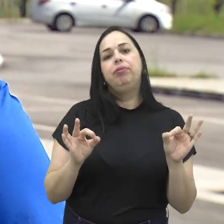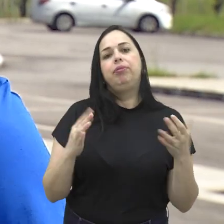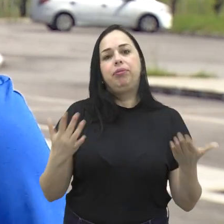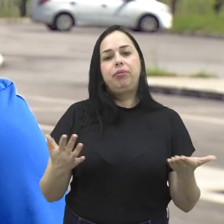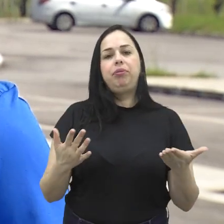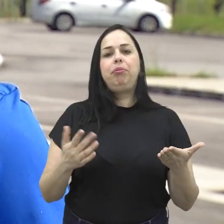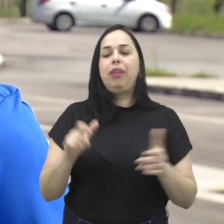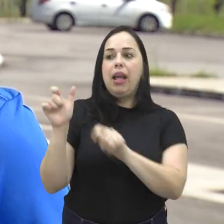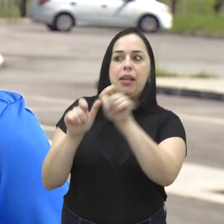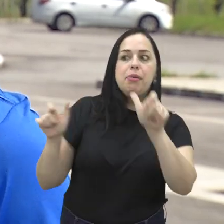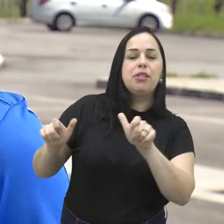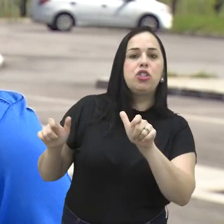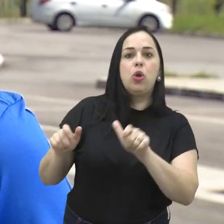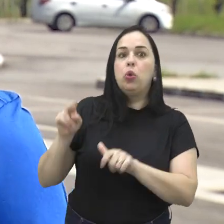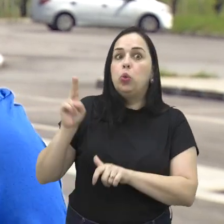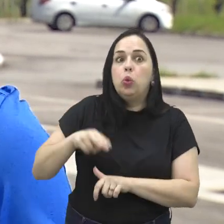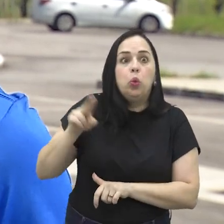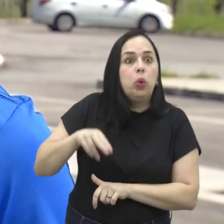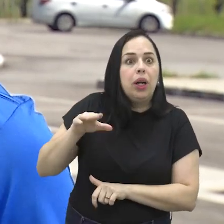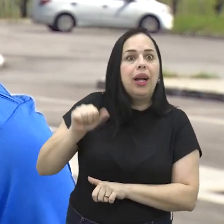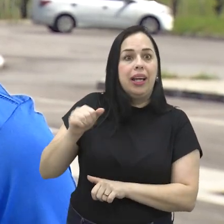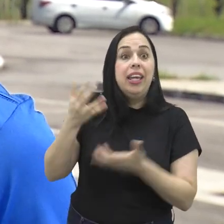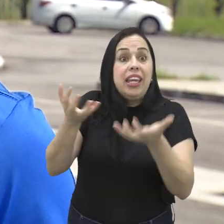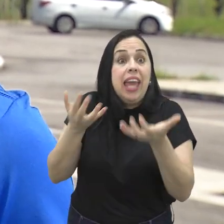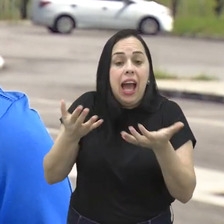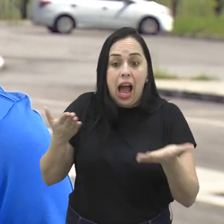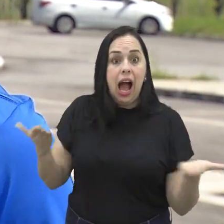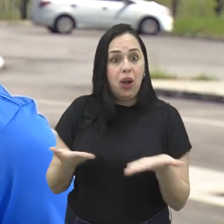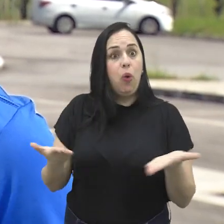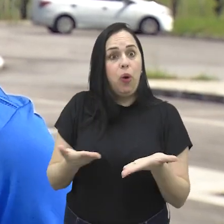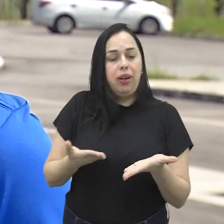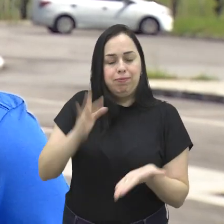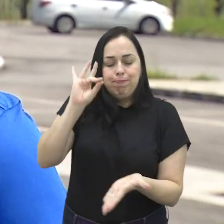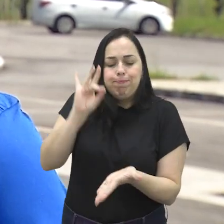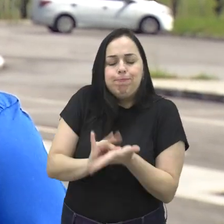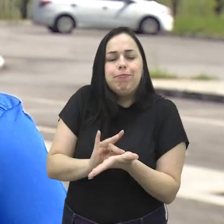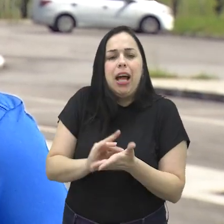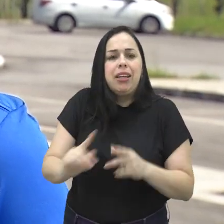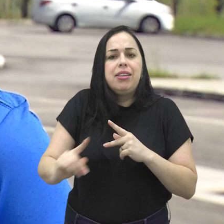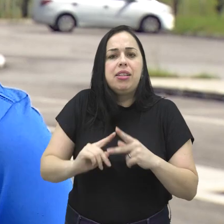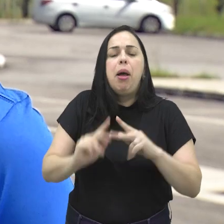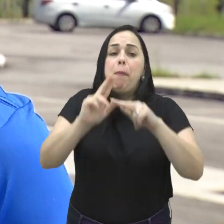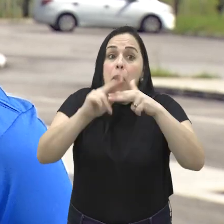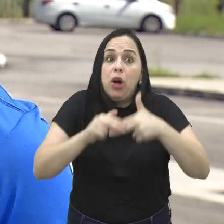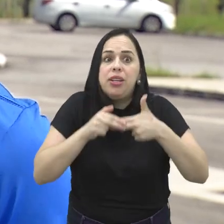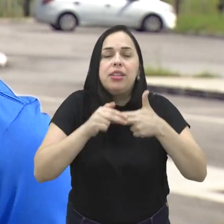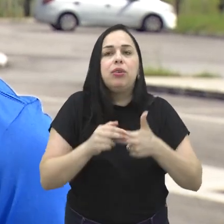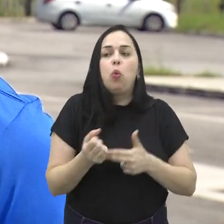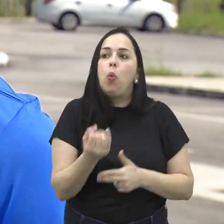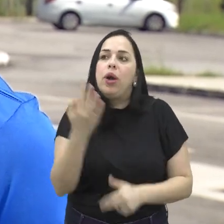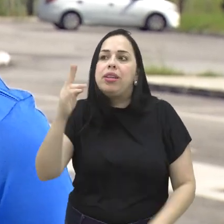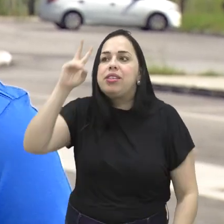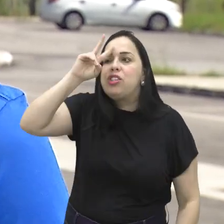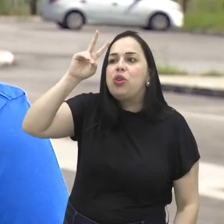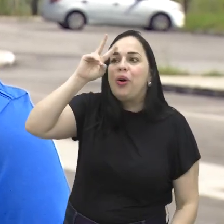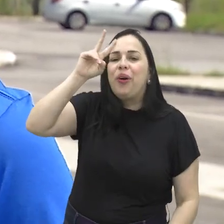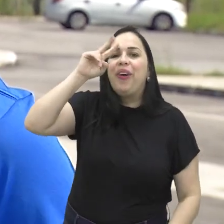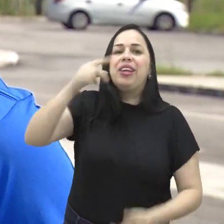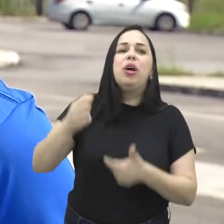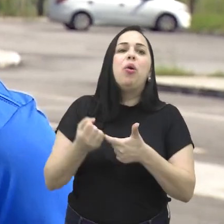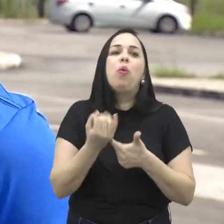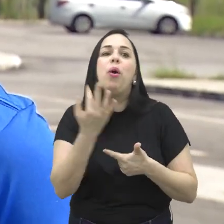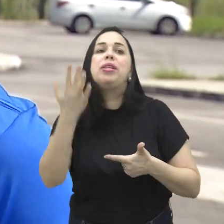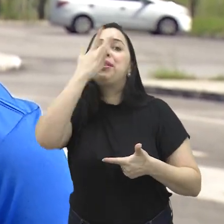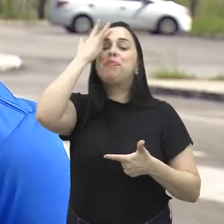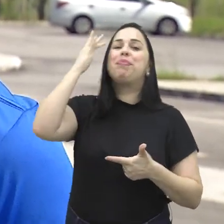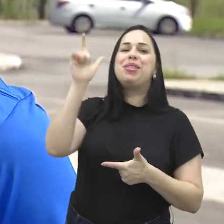José. Tem muita gente que nunca fez maratona e quer estrear aqui em São José. Então, são muitas histórias que vão girar